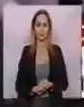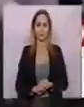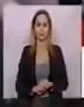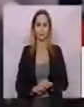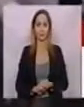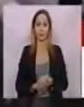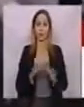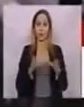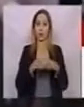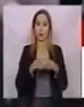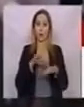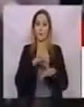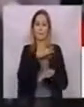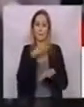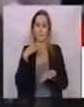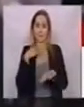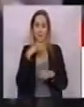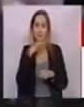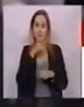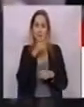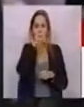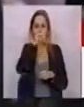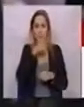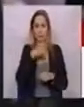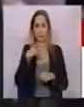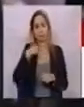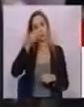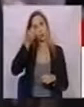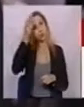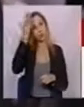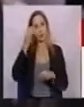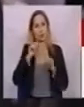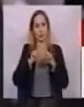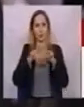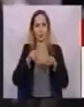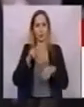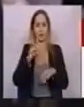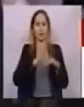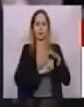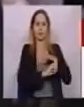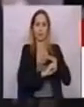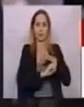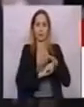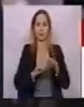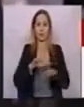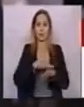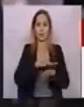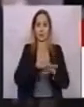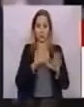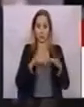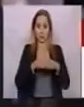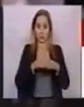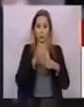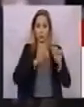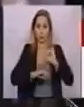A Ordem dos Médicos acusa o Ministério da Saúde de ter esquecido o Hospital da Guarda. A direção do Bloco Operatório demitiu-se na